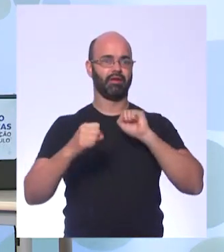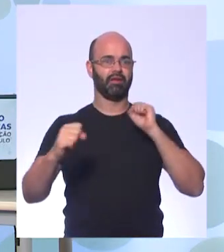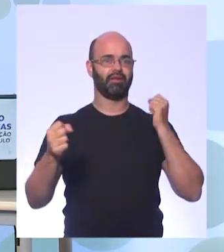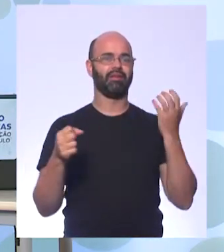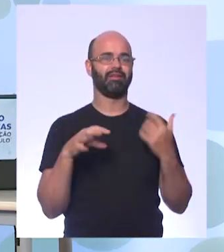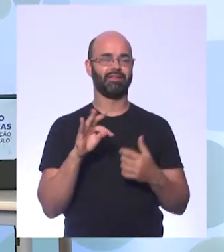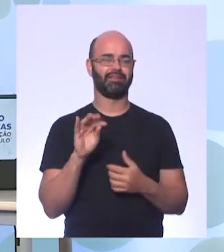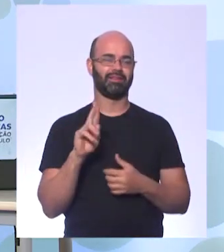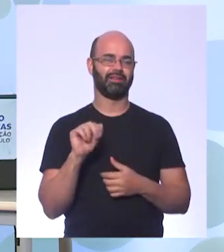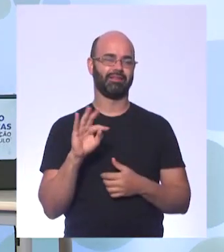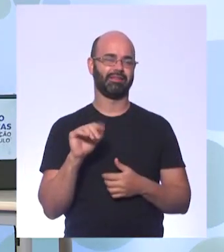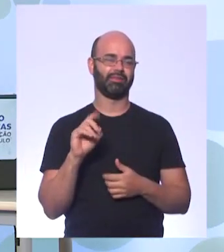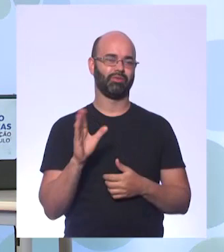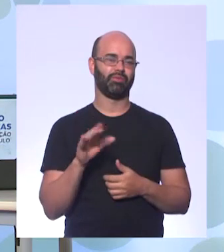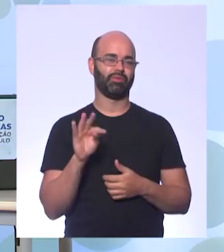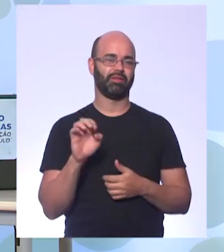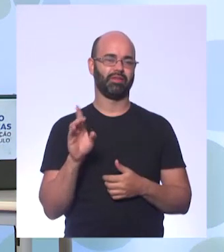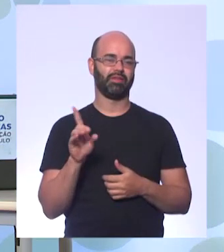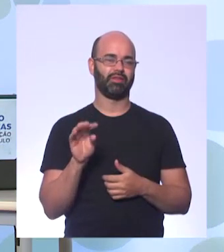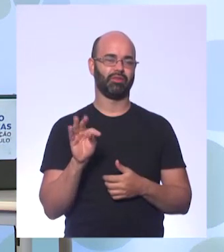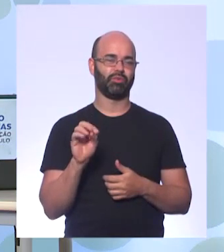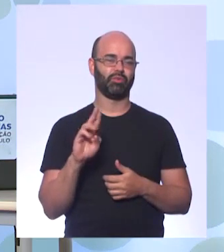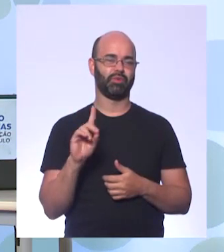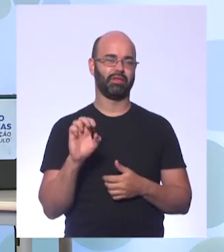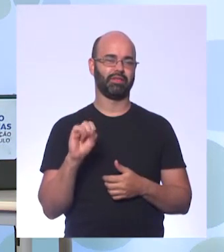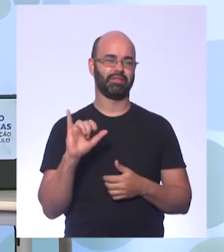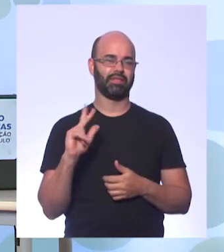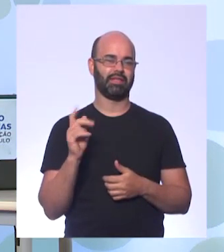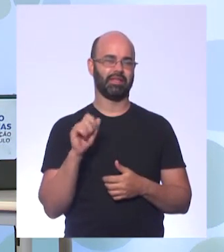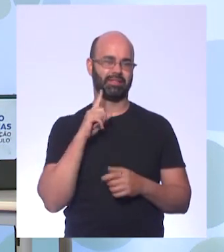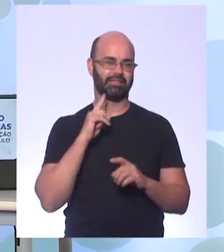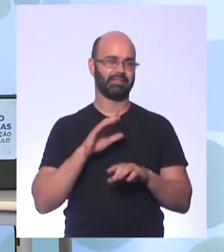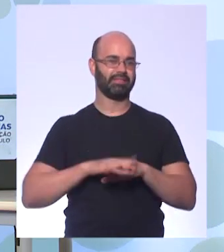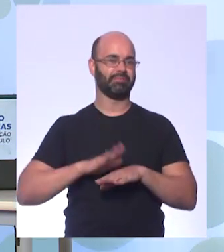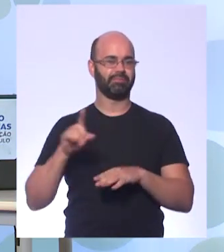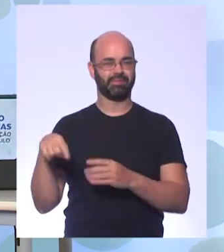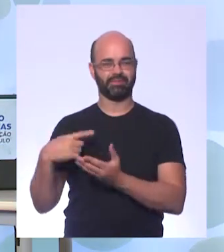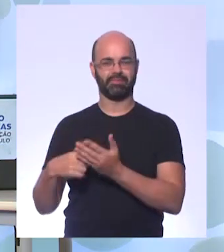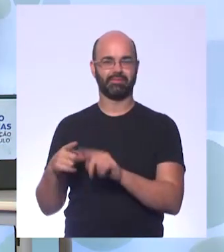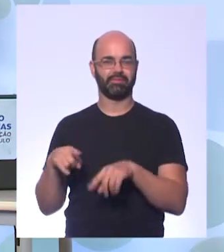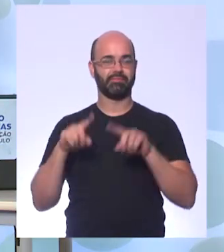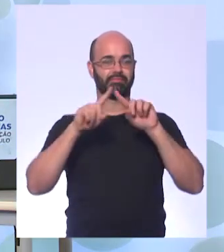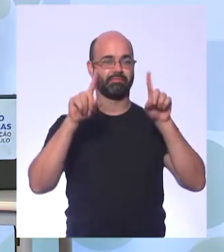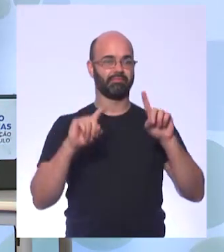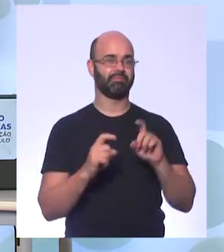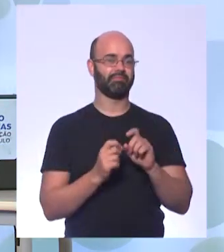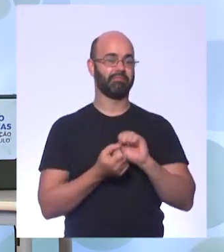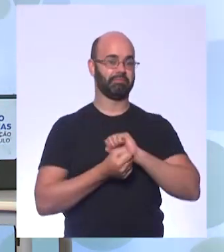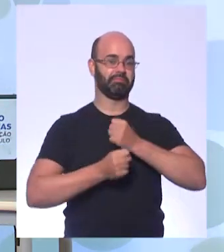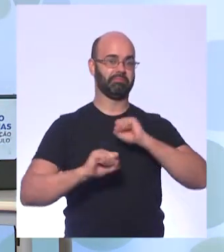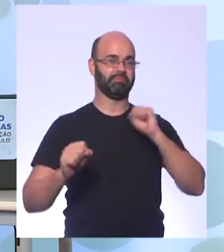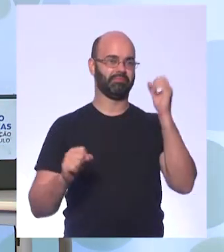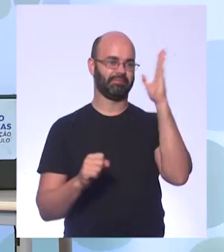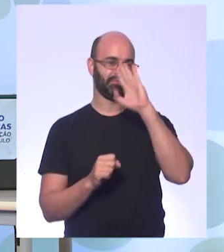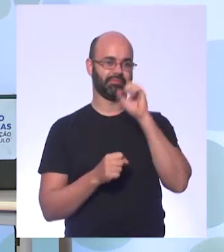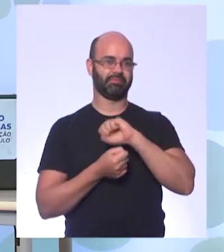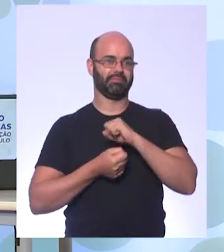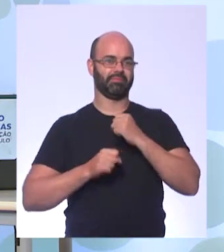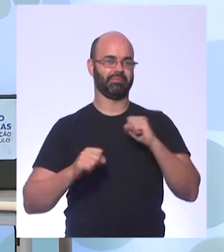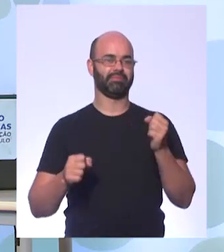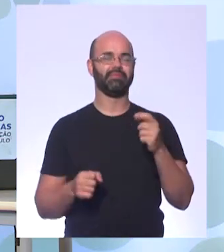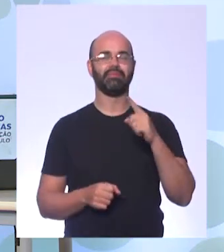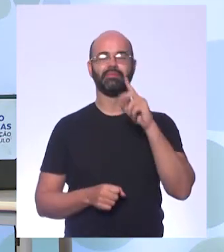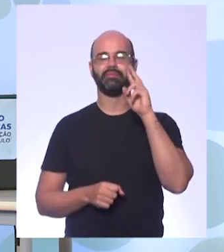Tratado de Tordesilhas, é bem superior ao que foi o tratado. Mesmo tendo essa amplitude toda, lógico que a gente